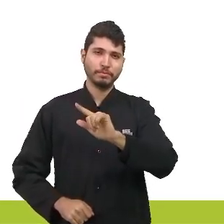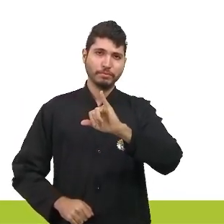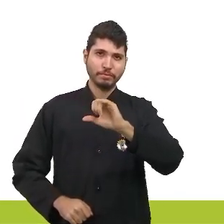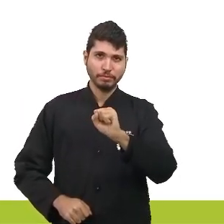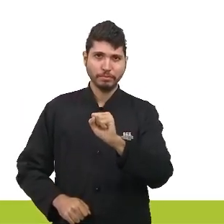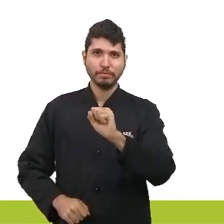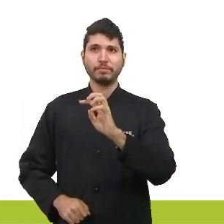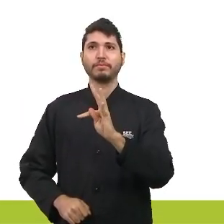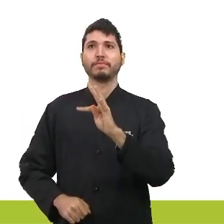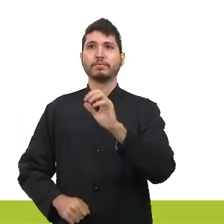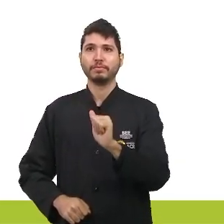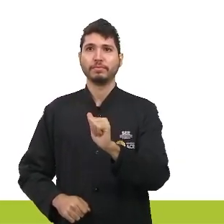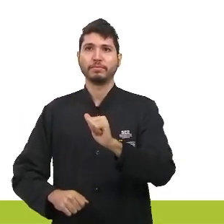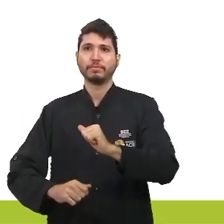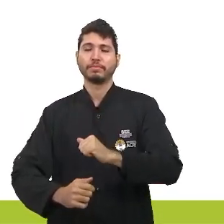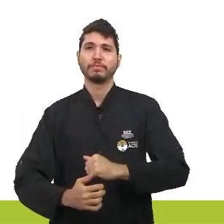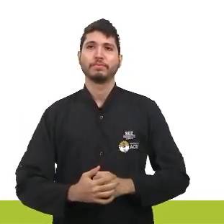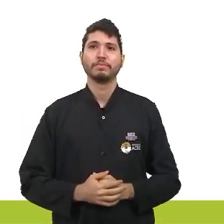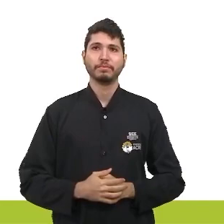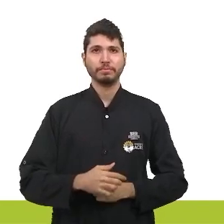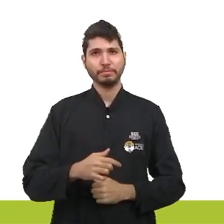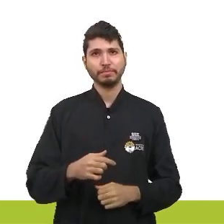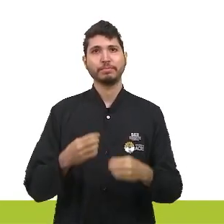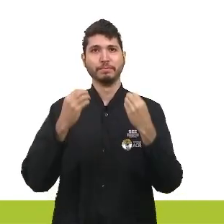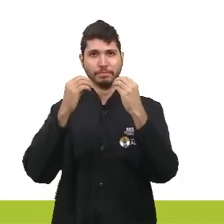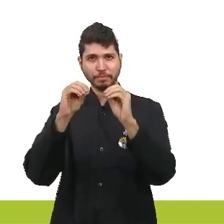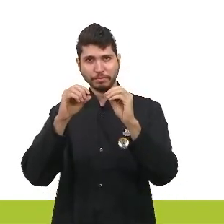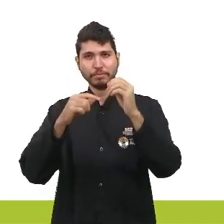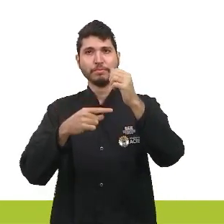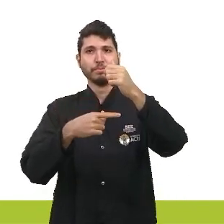70 para 120.